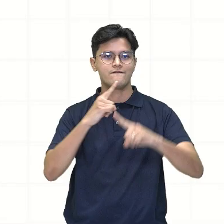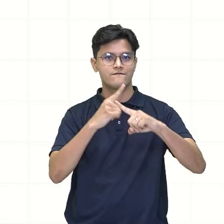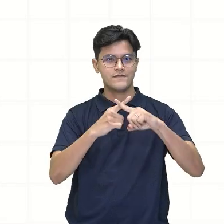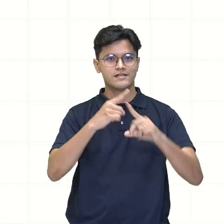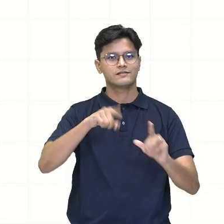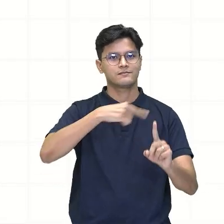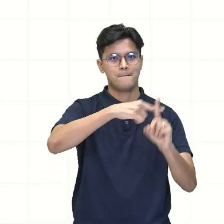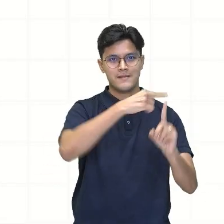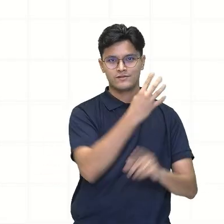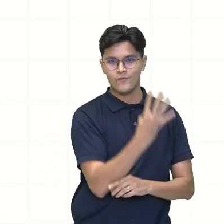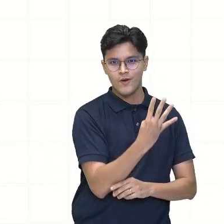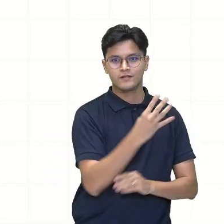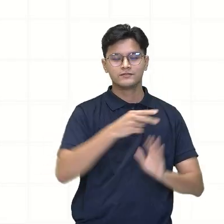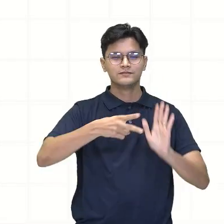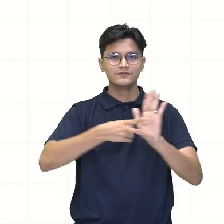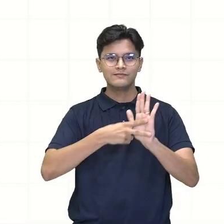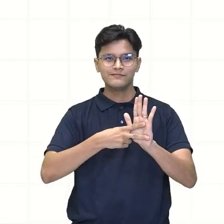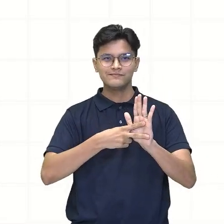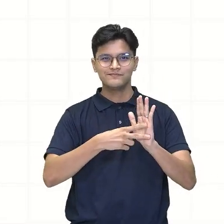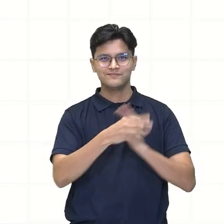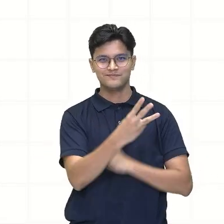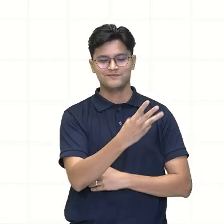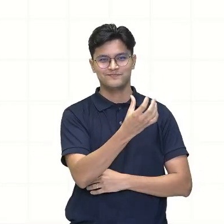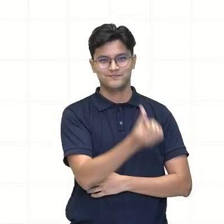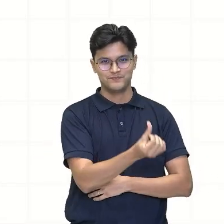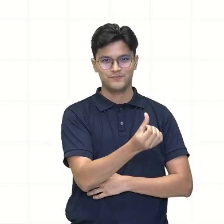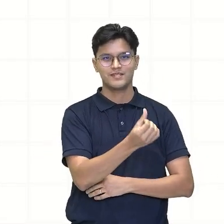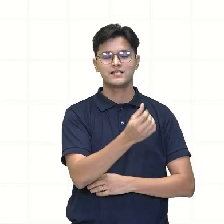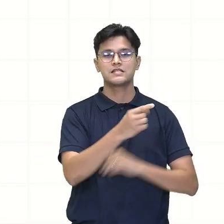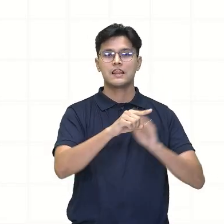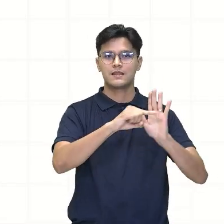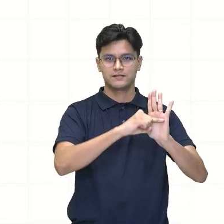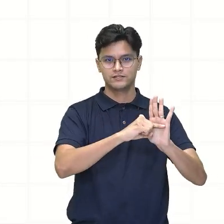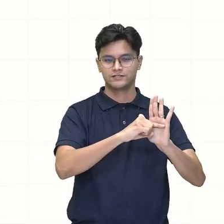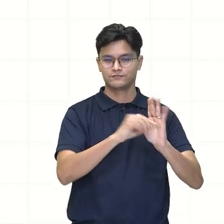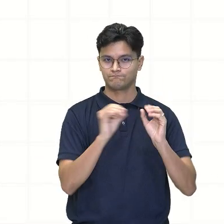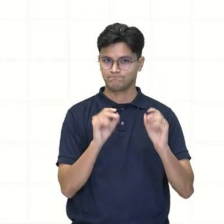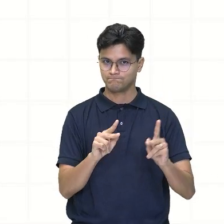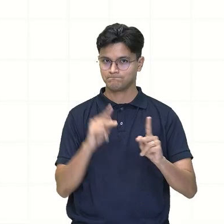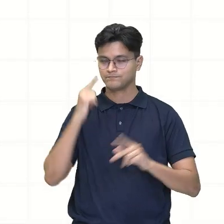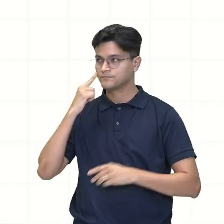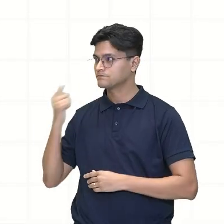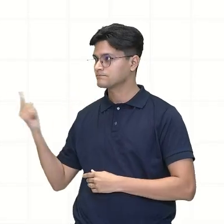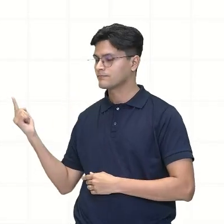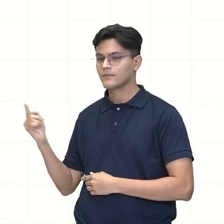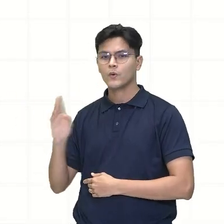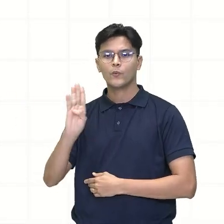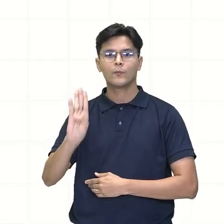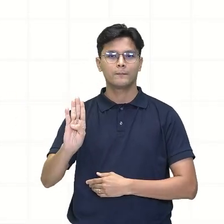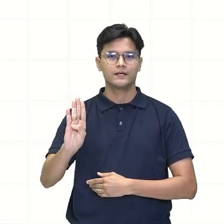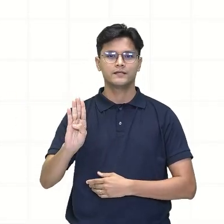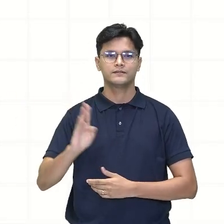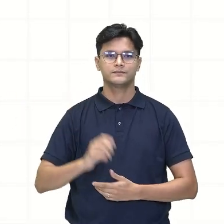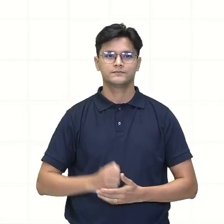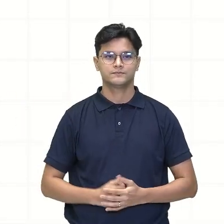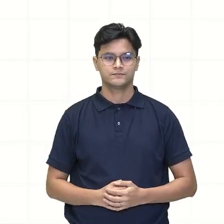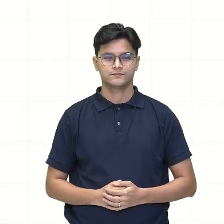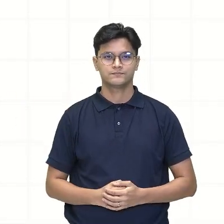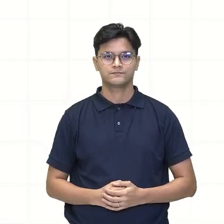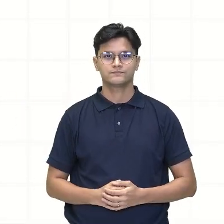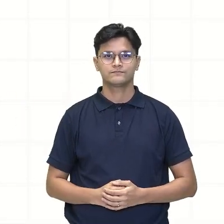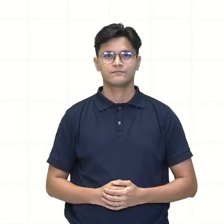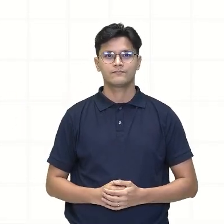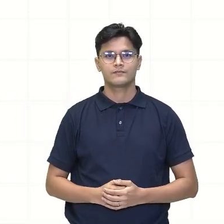é igual a menos 36. Aqui no item B, a gente tem a multiplicação de dois